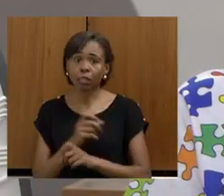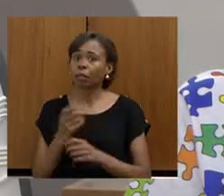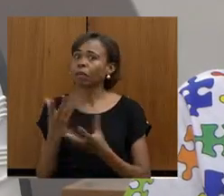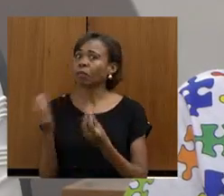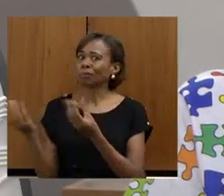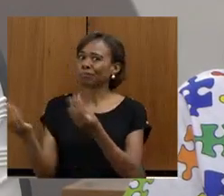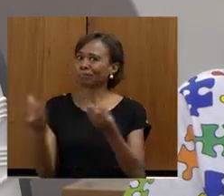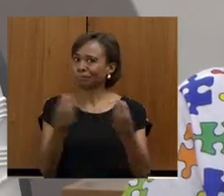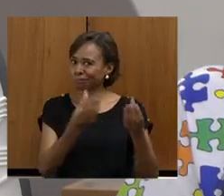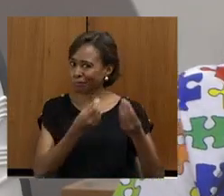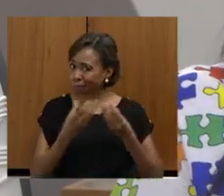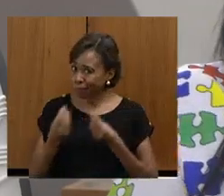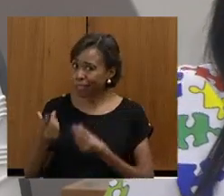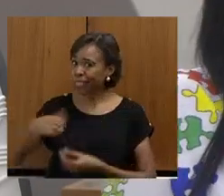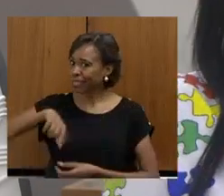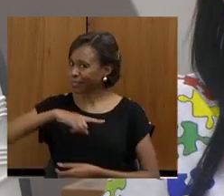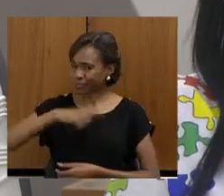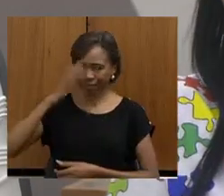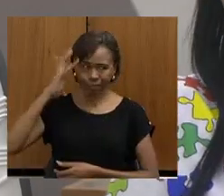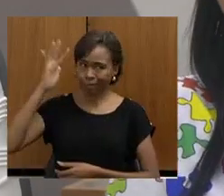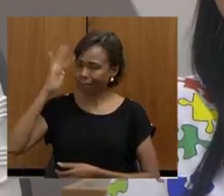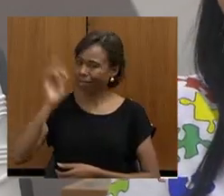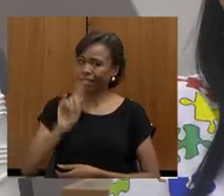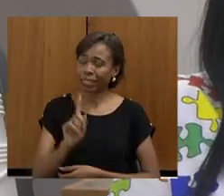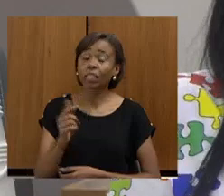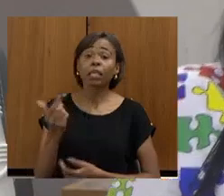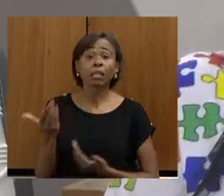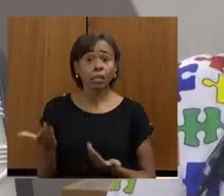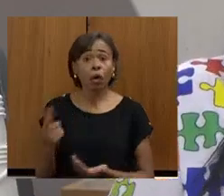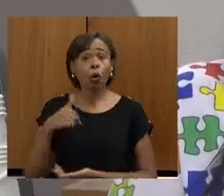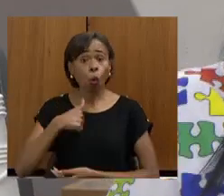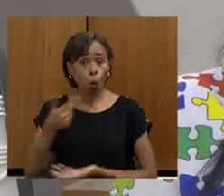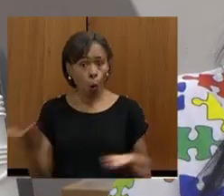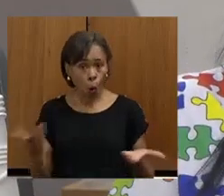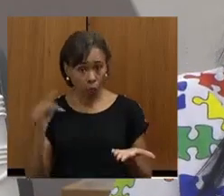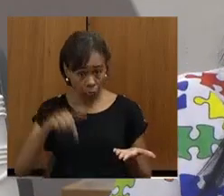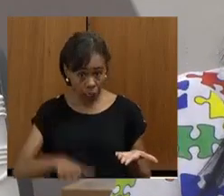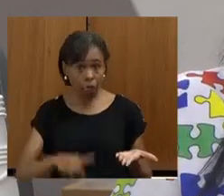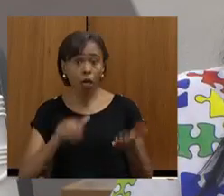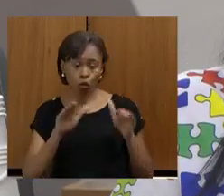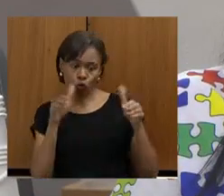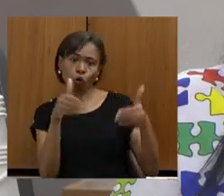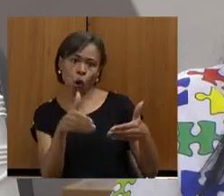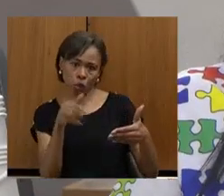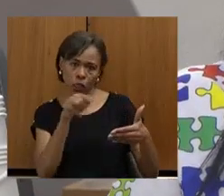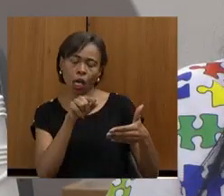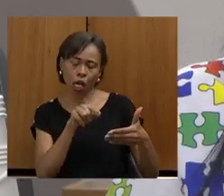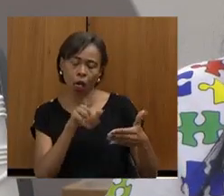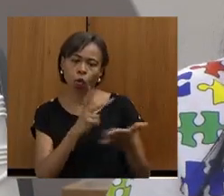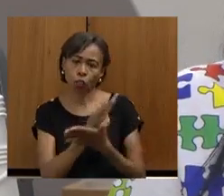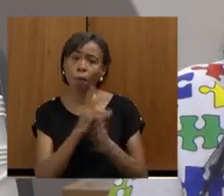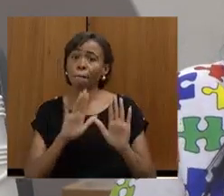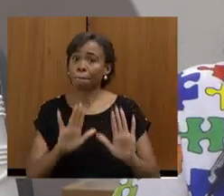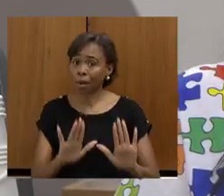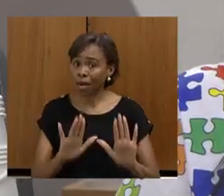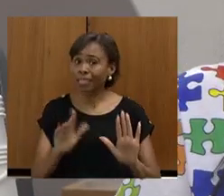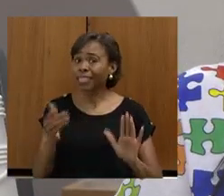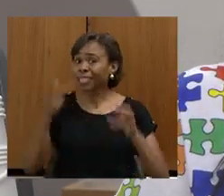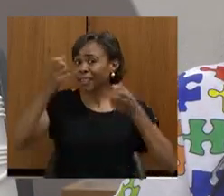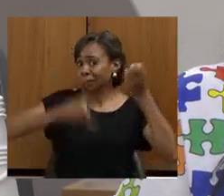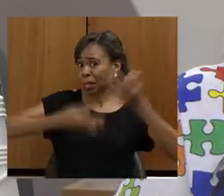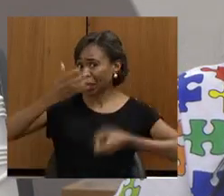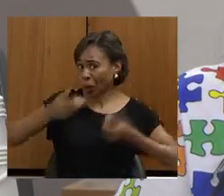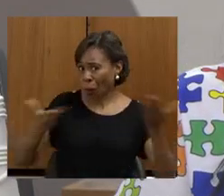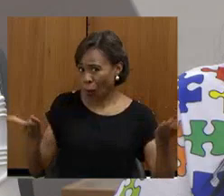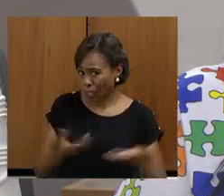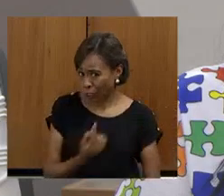imagina. Então, estamos aqui hoje para discutir um caso específico, mas é preciso registrar que o que discutimos aqui não é uma sessão,